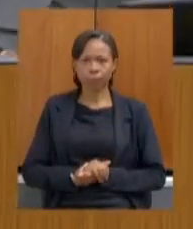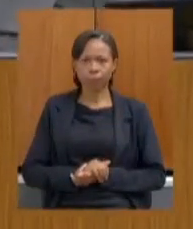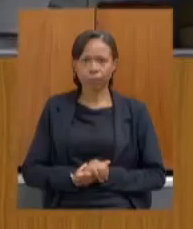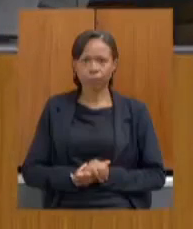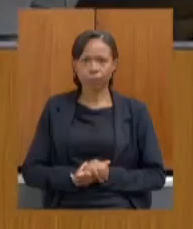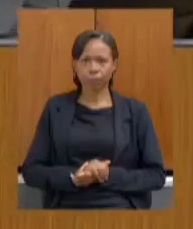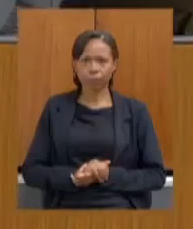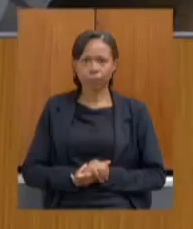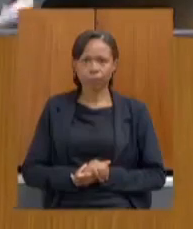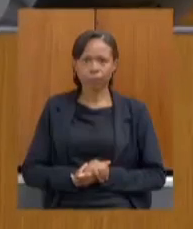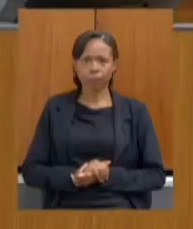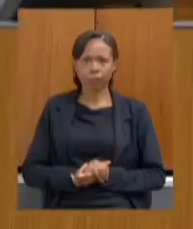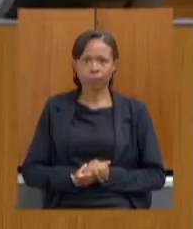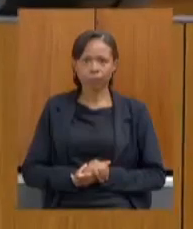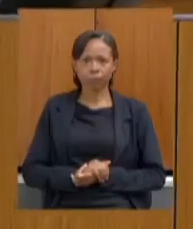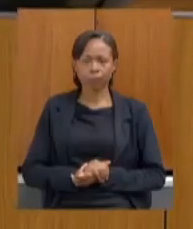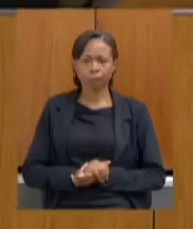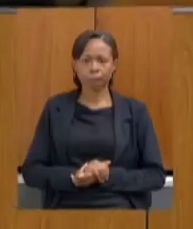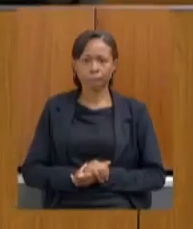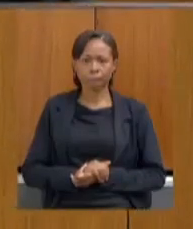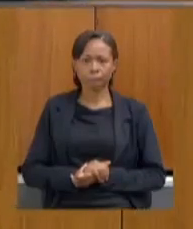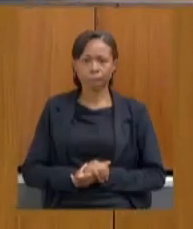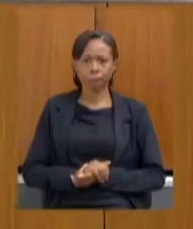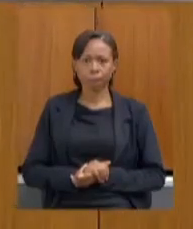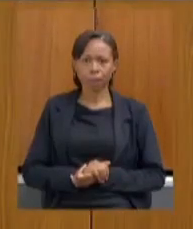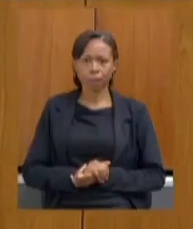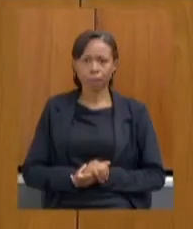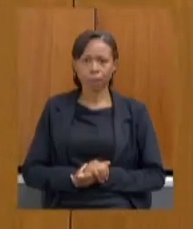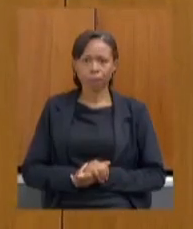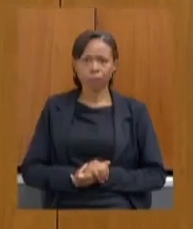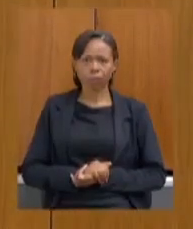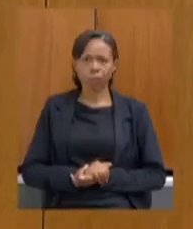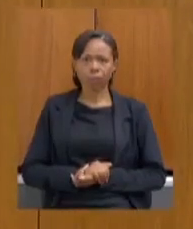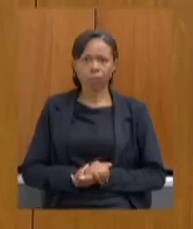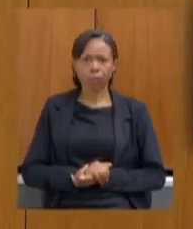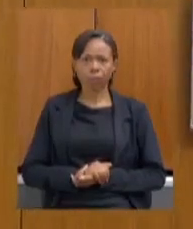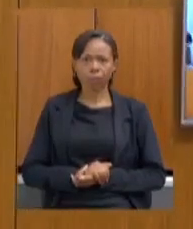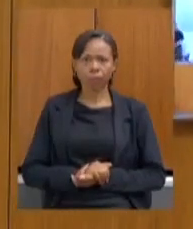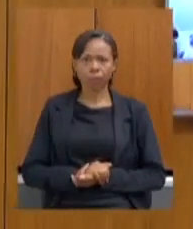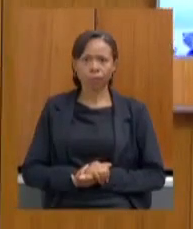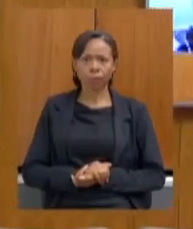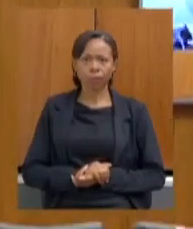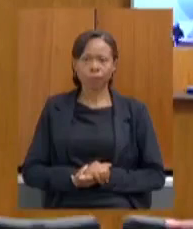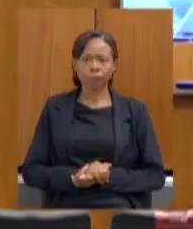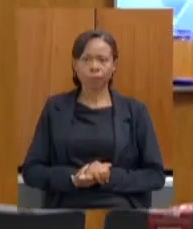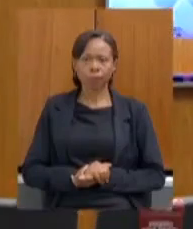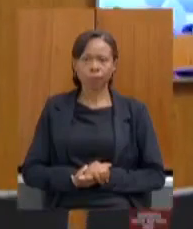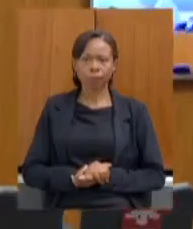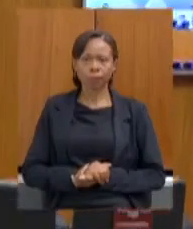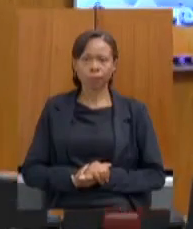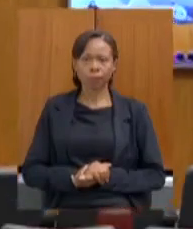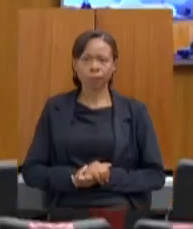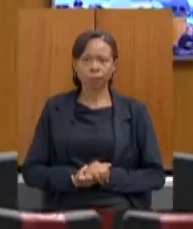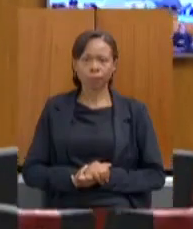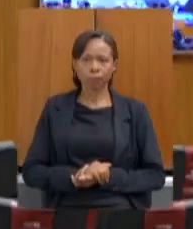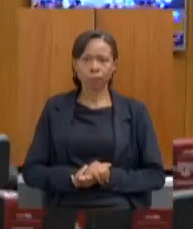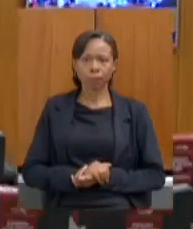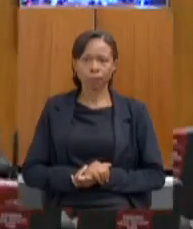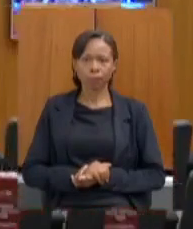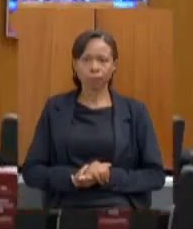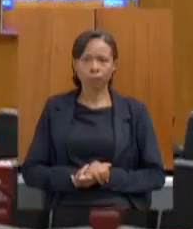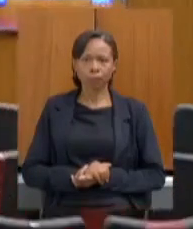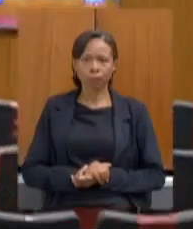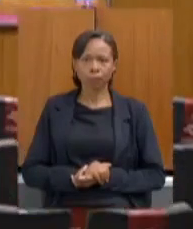Fiscaliza a prestação de contas do governo do Estado ao Legislativo prevista na Constituição. Hoje, os deputados receberam o secretário de